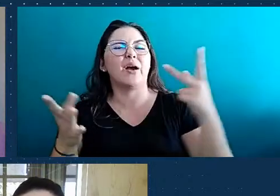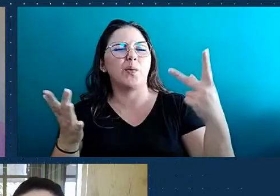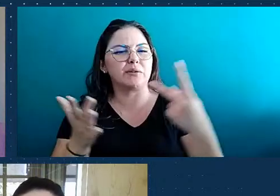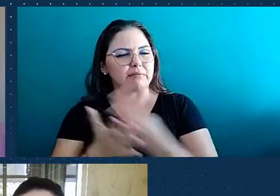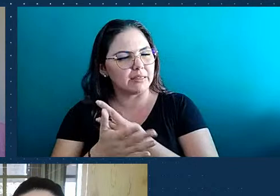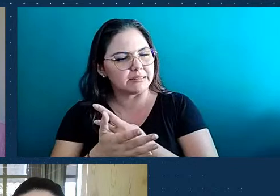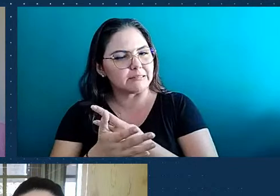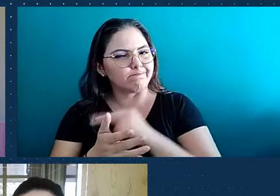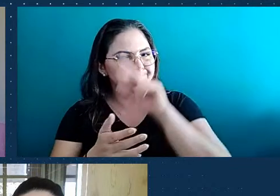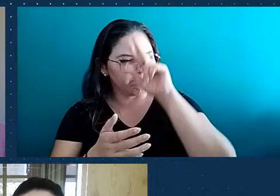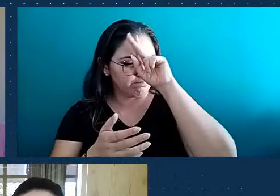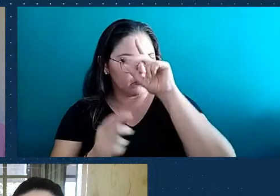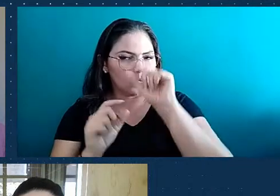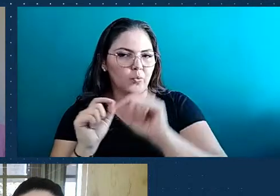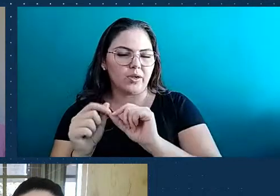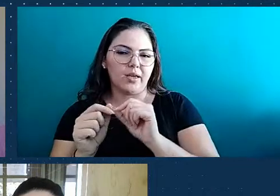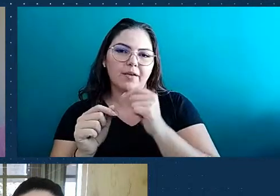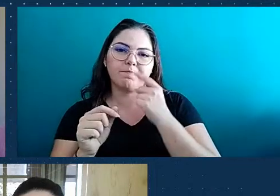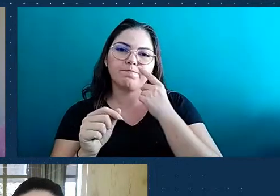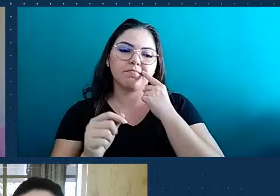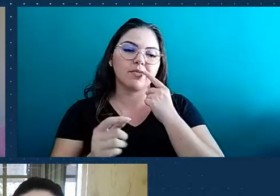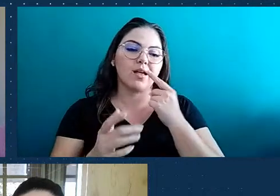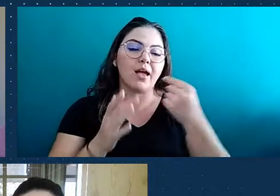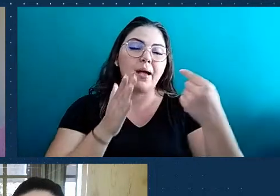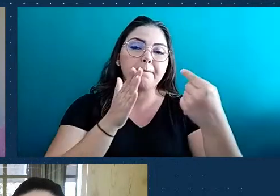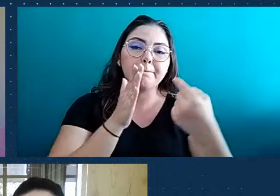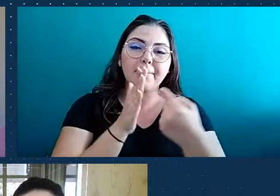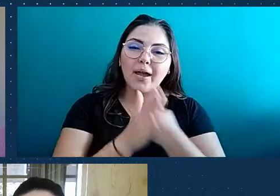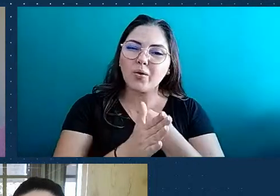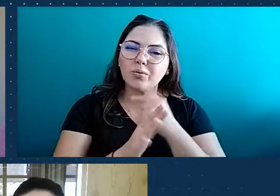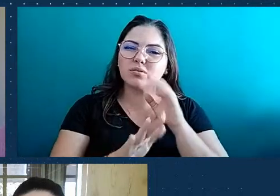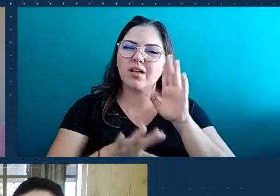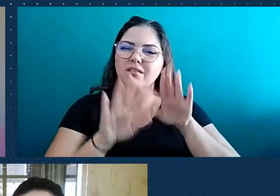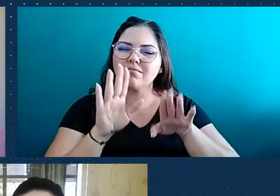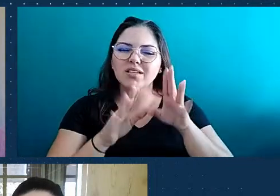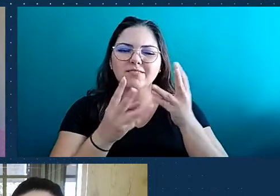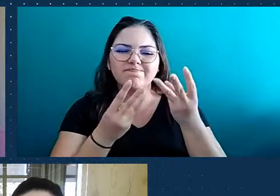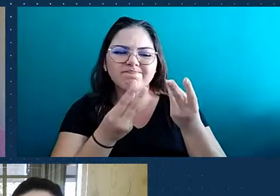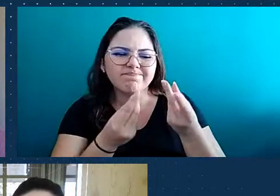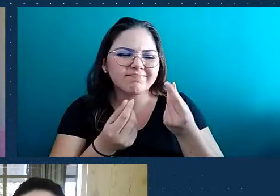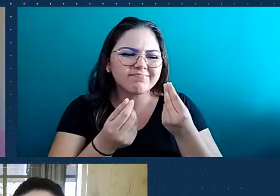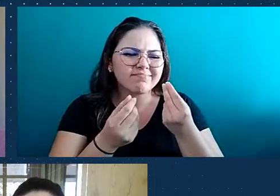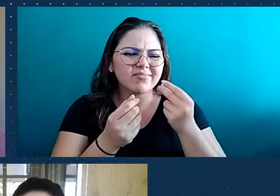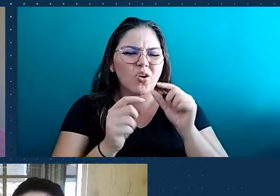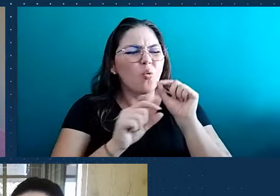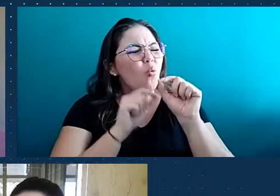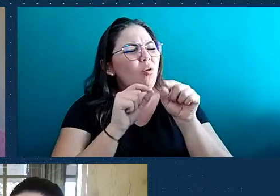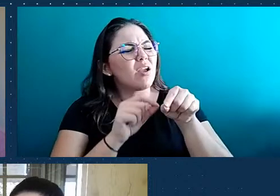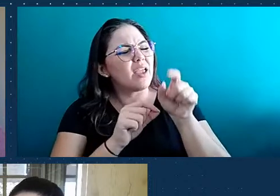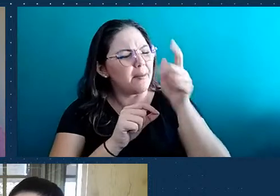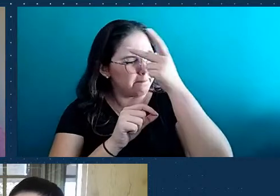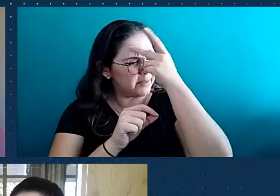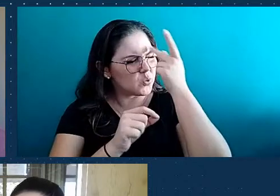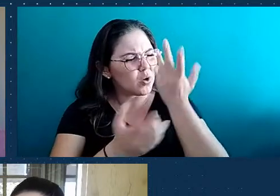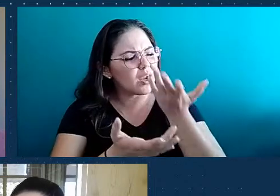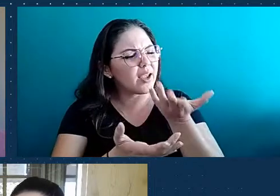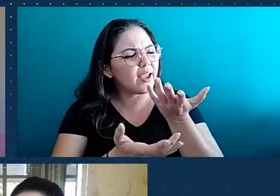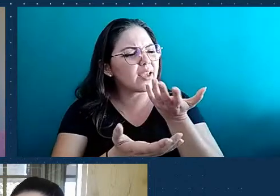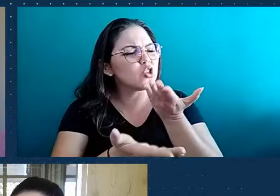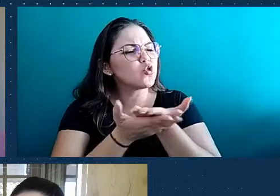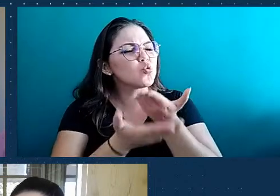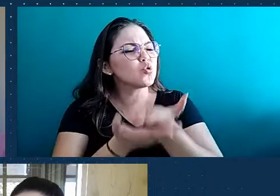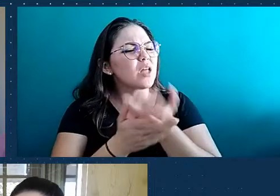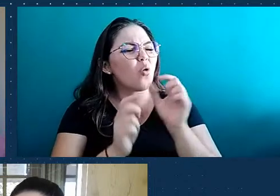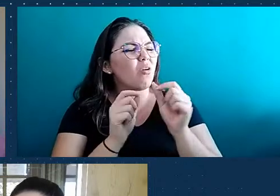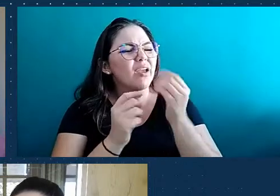eles não estão redigidos de forma clara, que a gente se pergunta assim, o que é mesmo que essa pessoa quer estudar? A gente não consegue